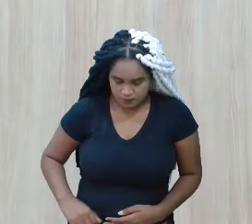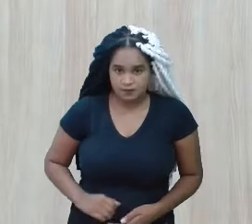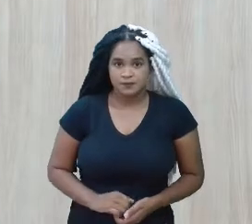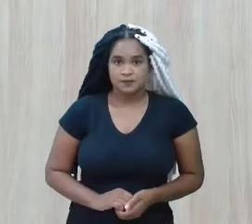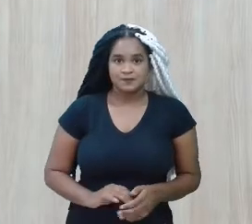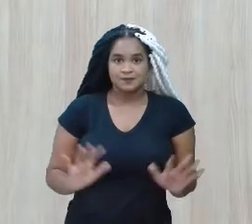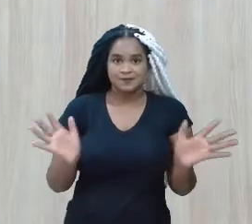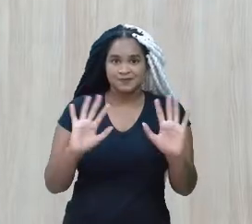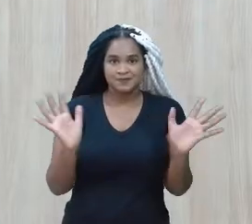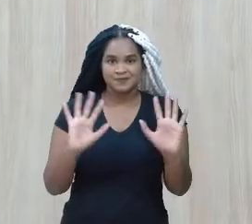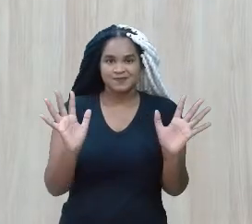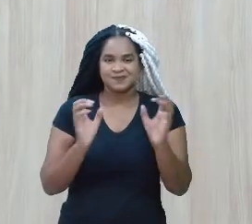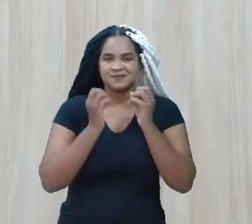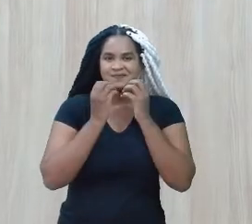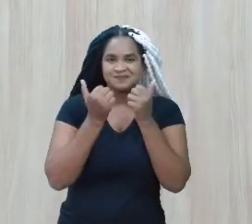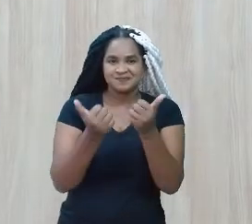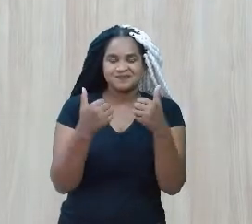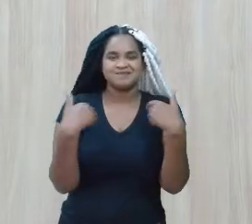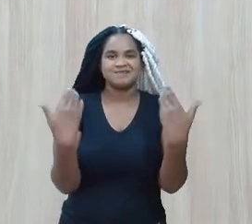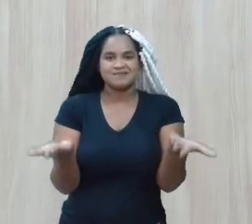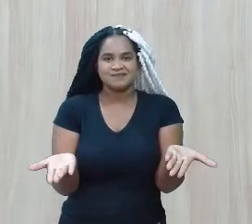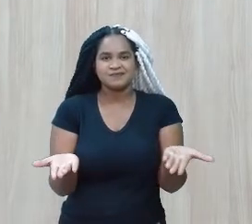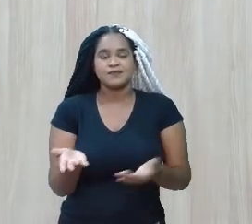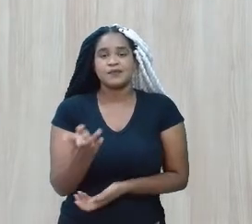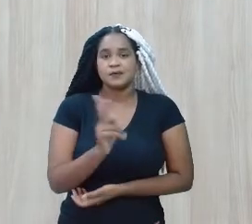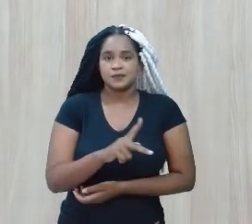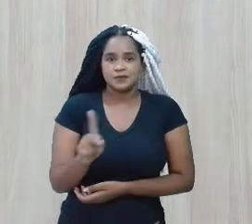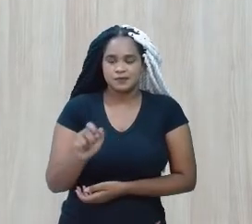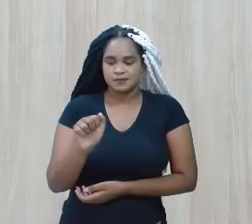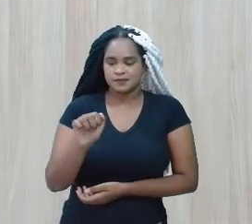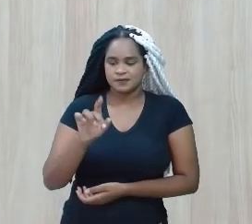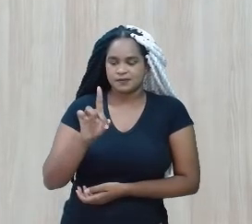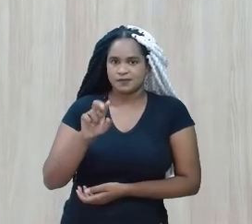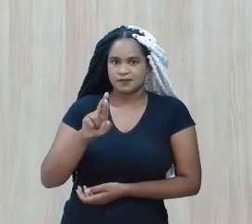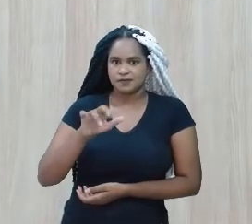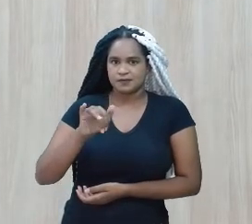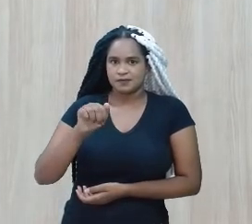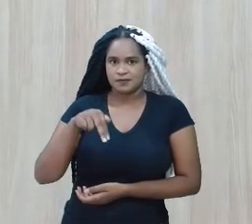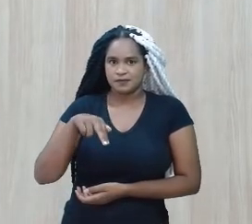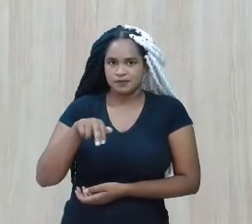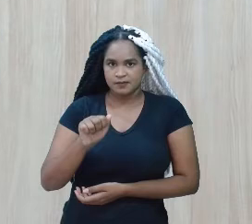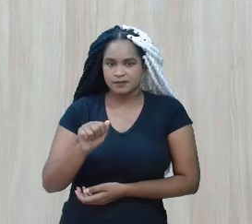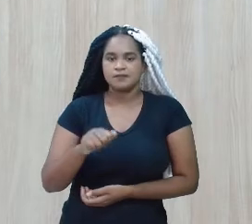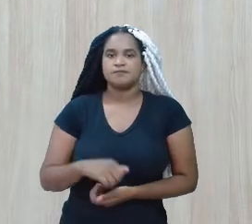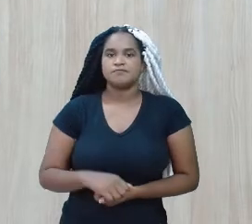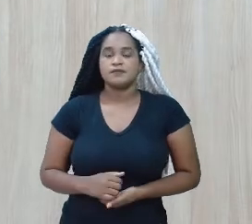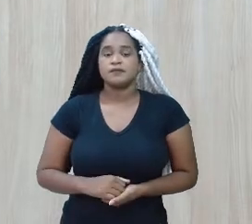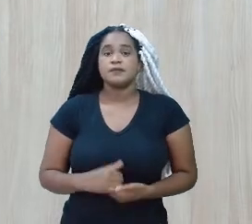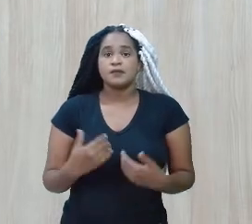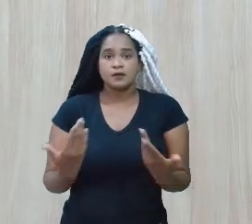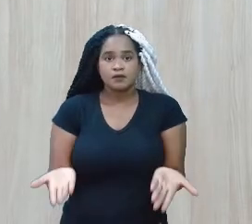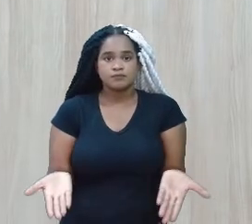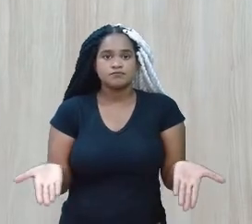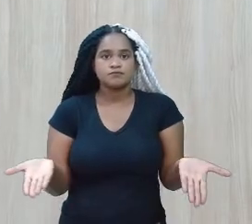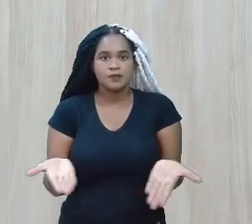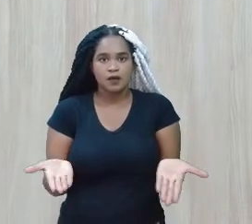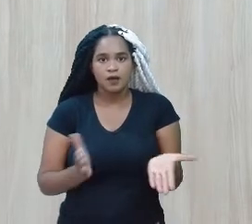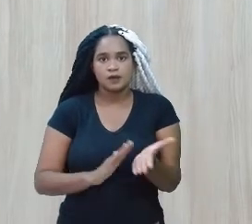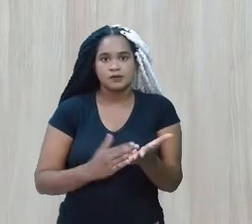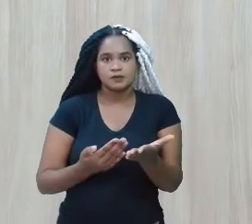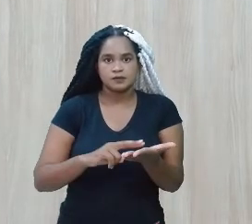Olá pessoal, tudo bem com vocês? Eu sou a professora Adriana e este é o meu sinal. Estou aqui com a nossa